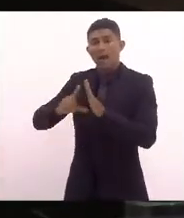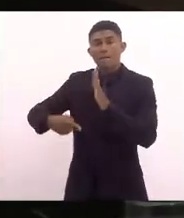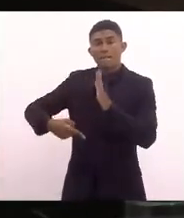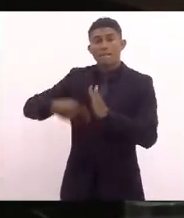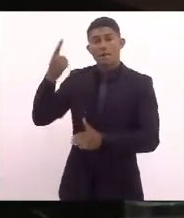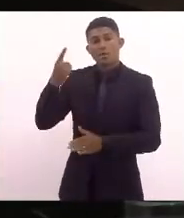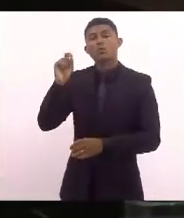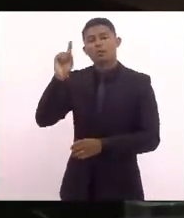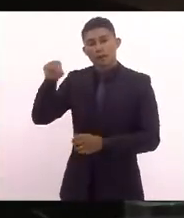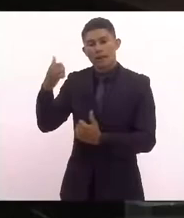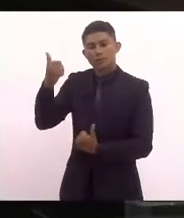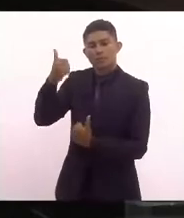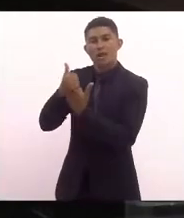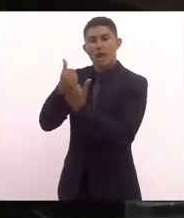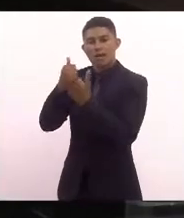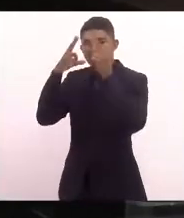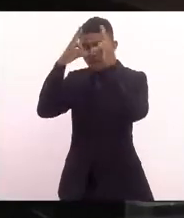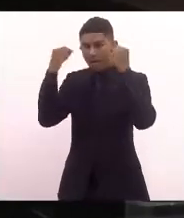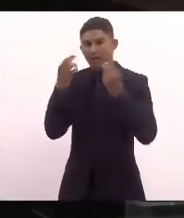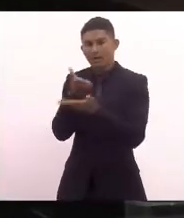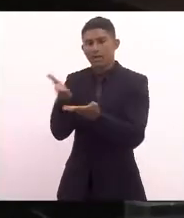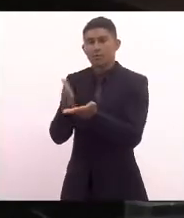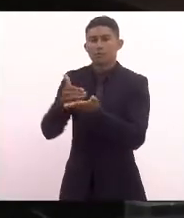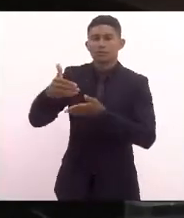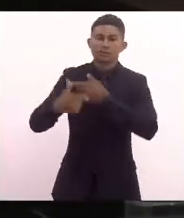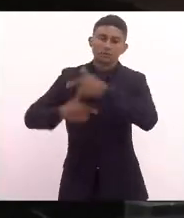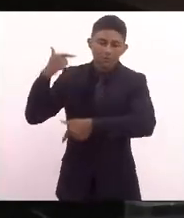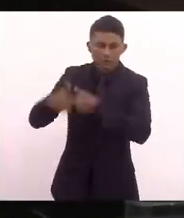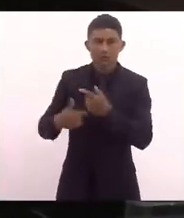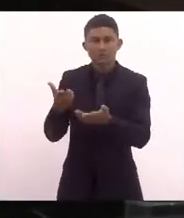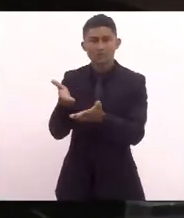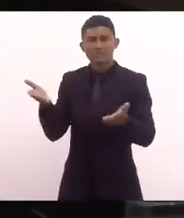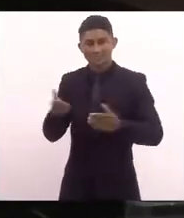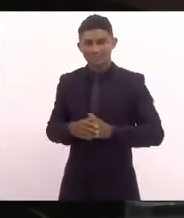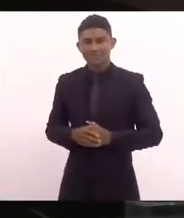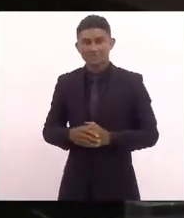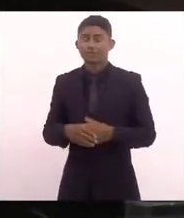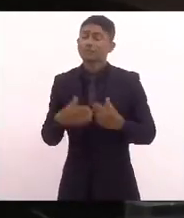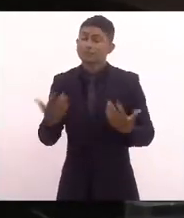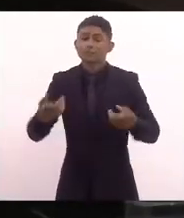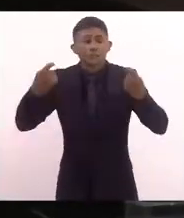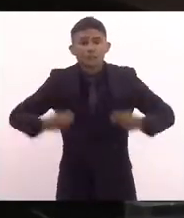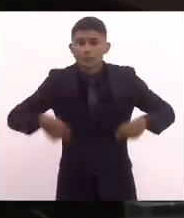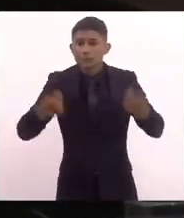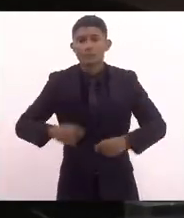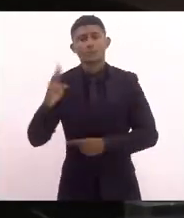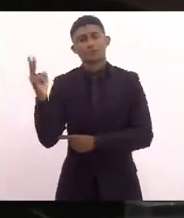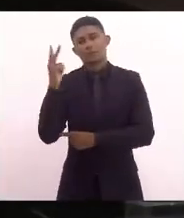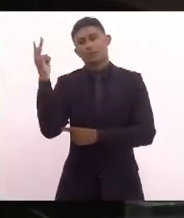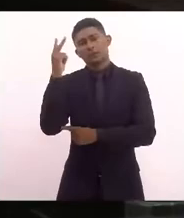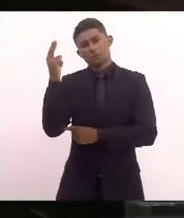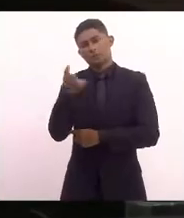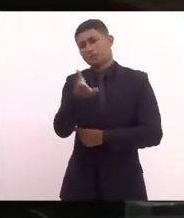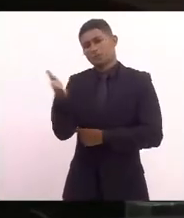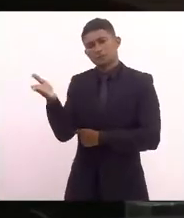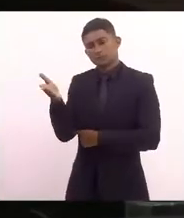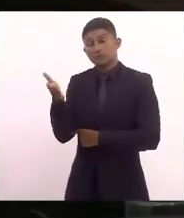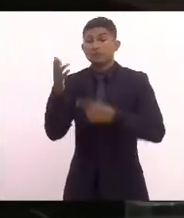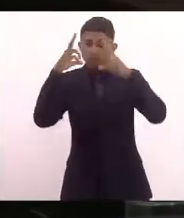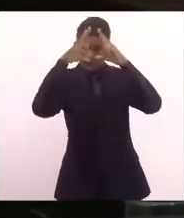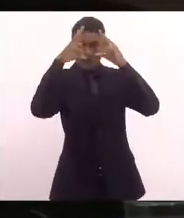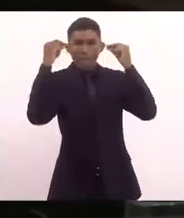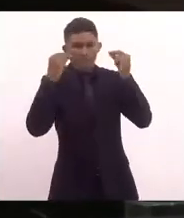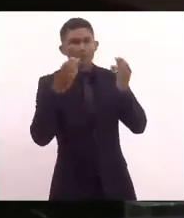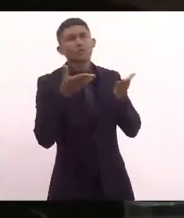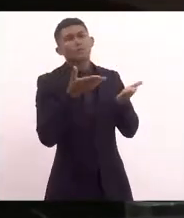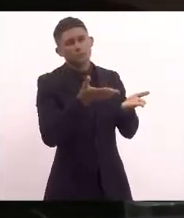começaram como auxiliares e tec-enfermagem. Entendeu? Então, vamos valorizar isso. O enfermeiro